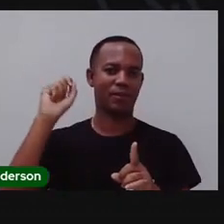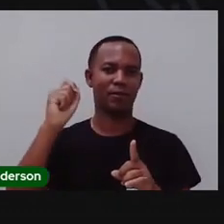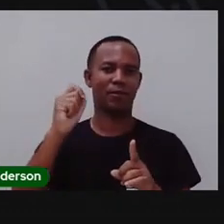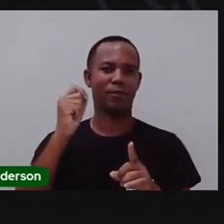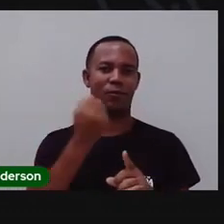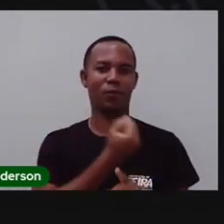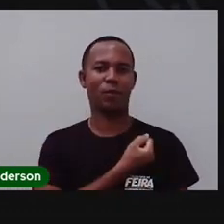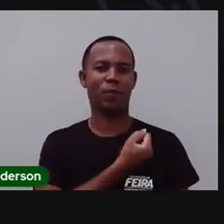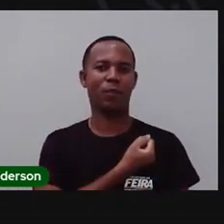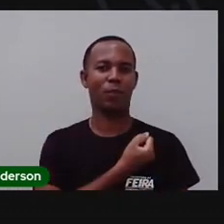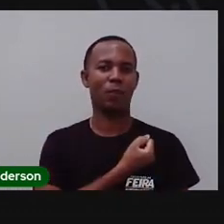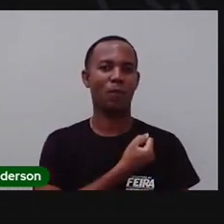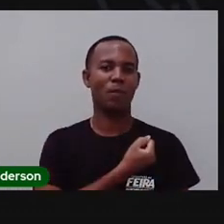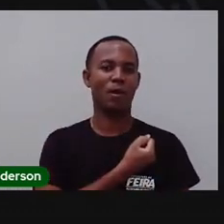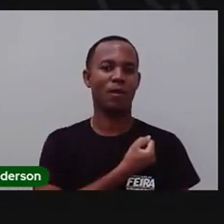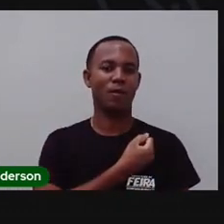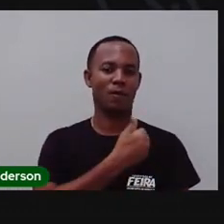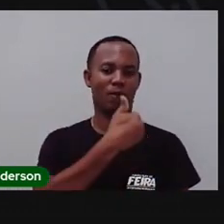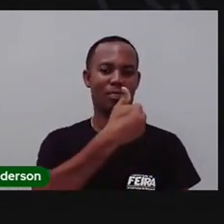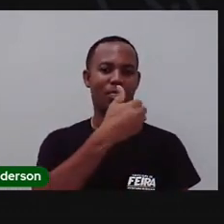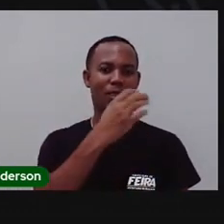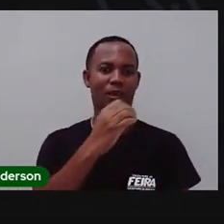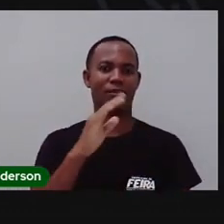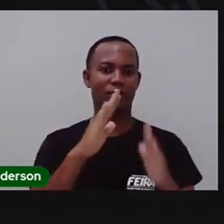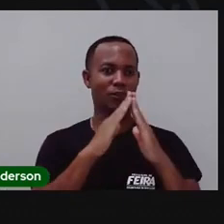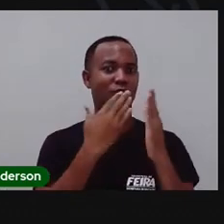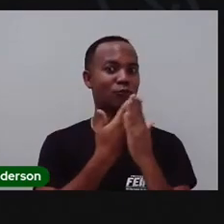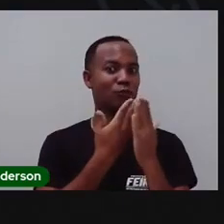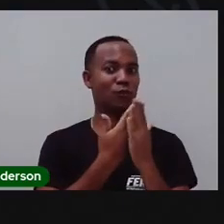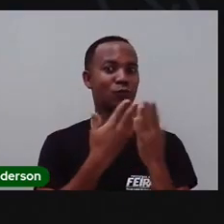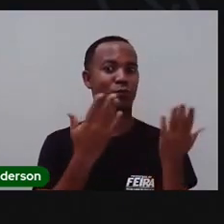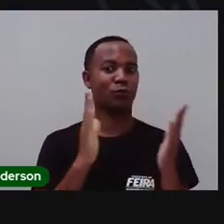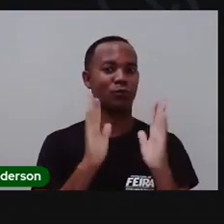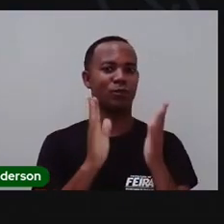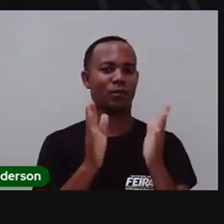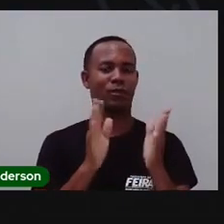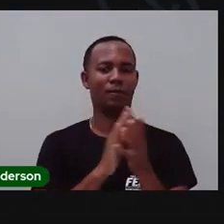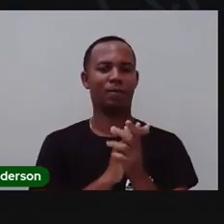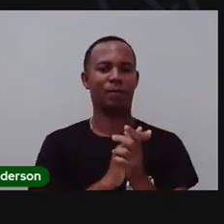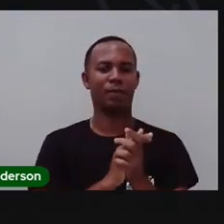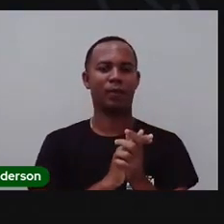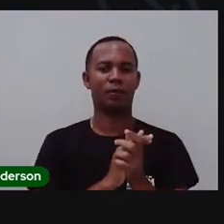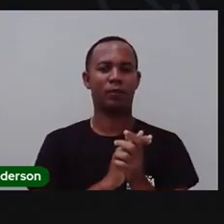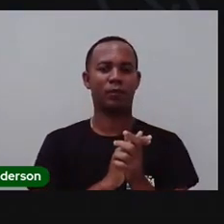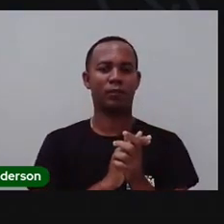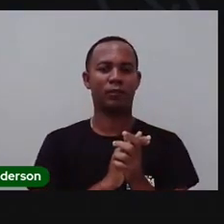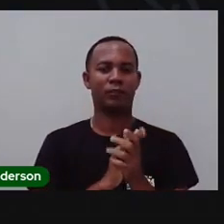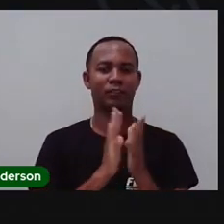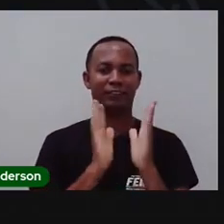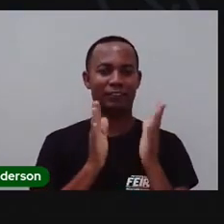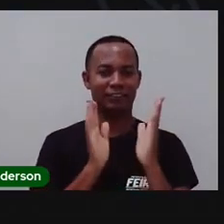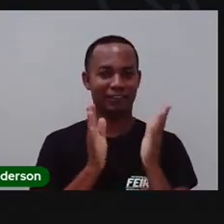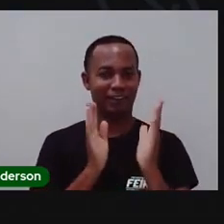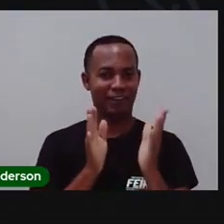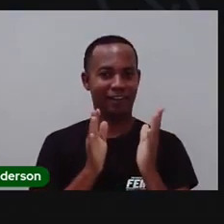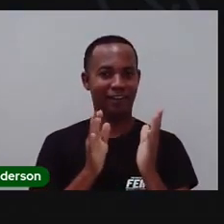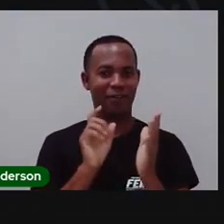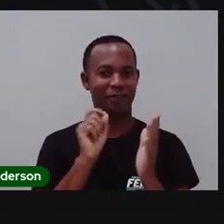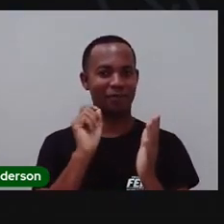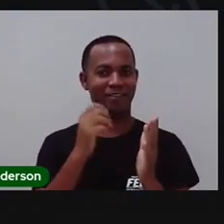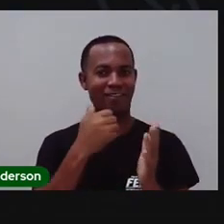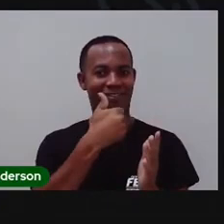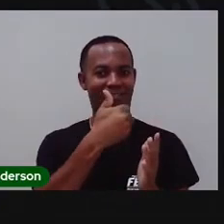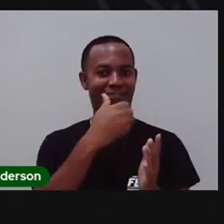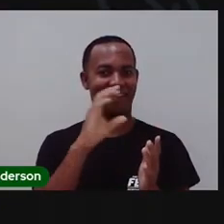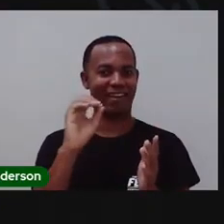número 10. Então, se a aula de número 10 é porque nós todos somos nota 10.